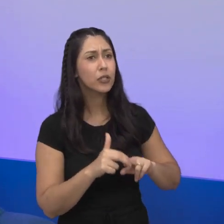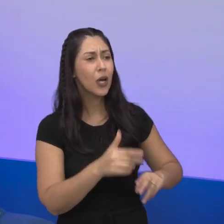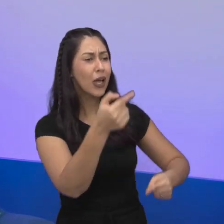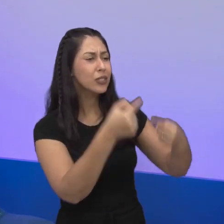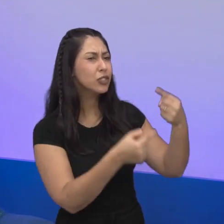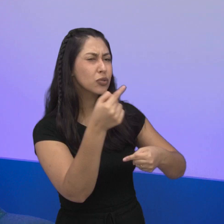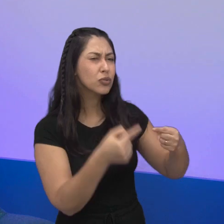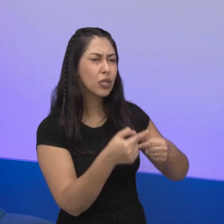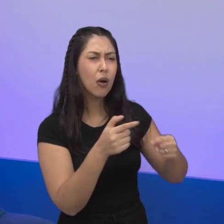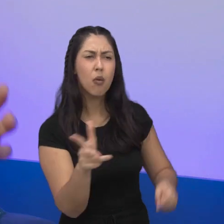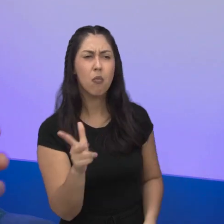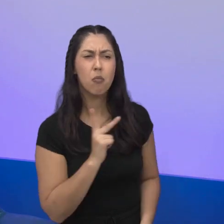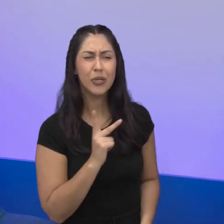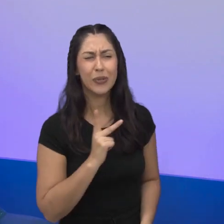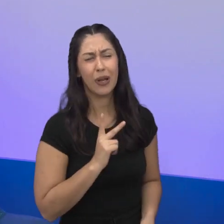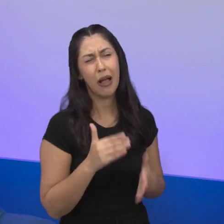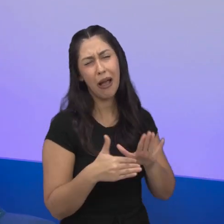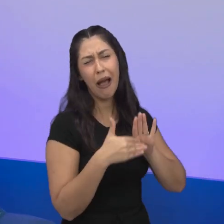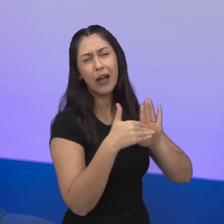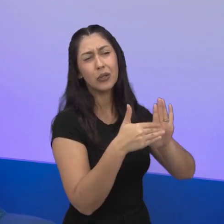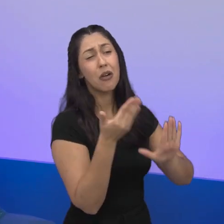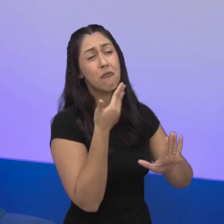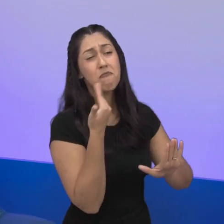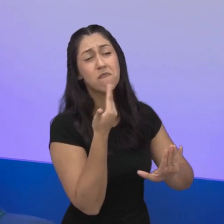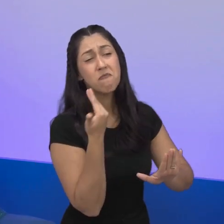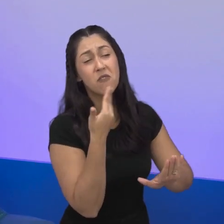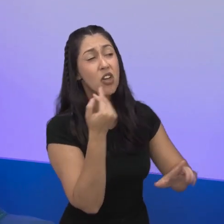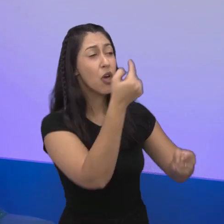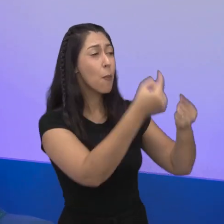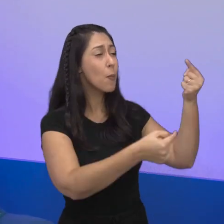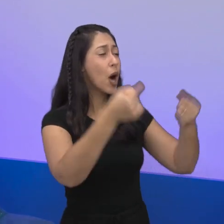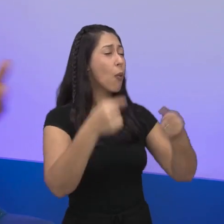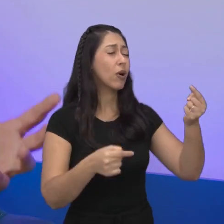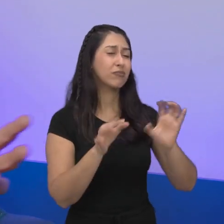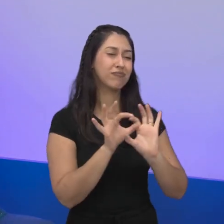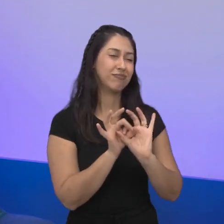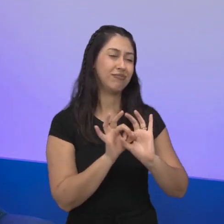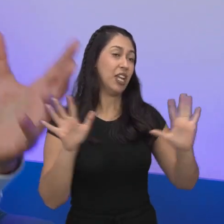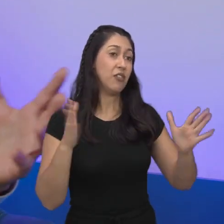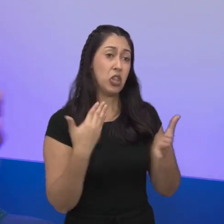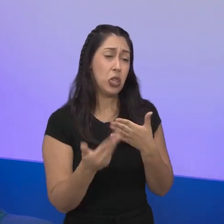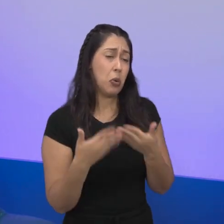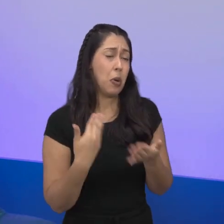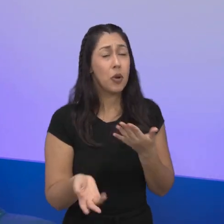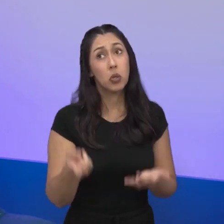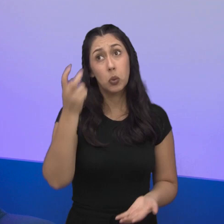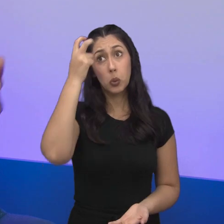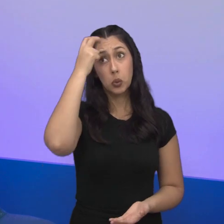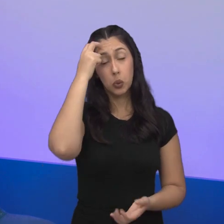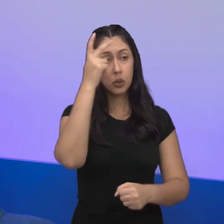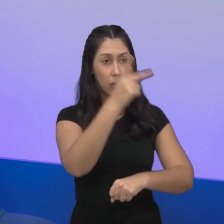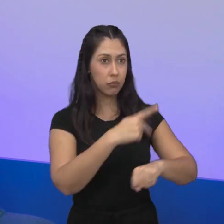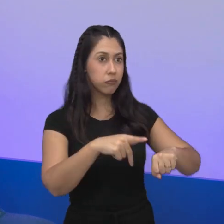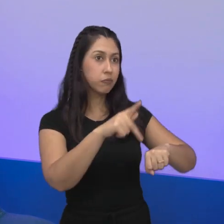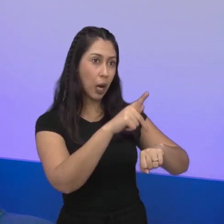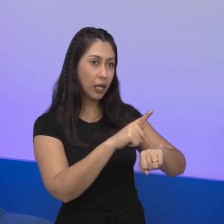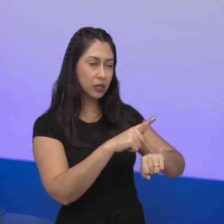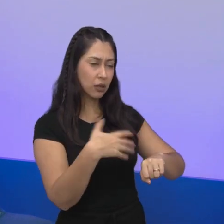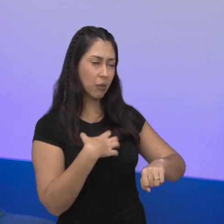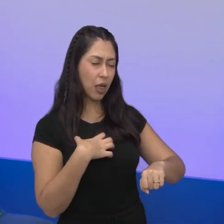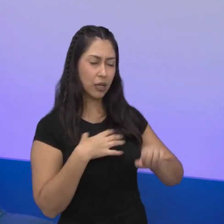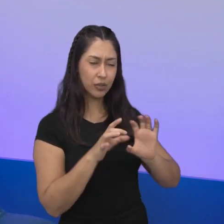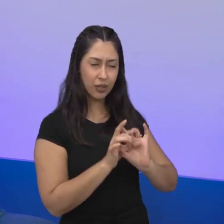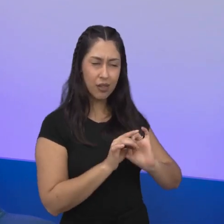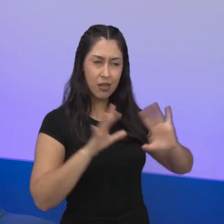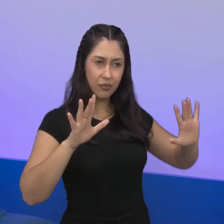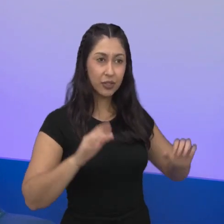as salas fechadas, auxiliem nessa facilitação para discutir, independente da cultura, independente do país que